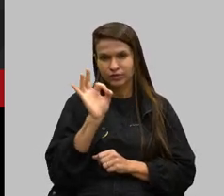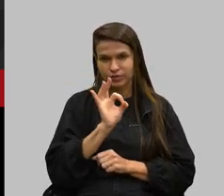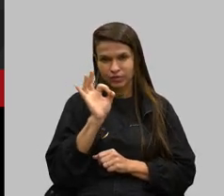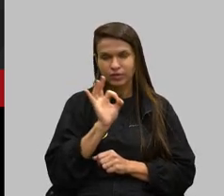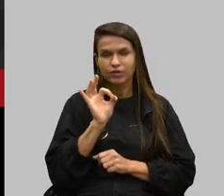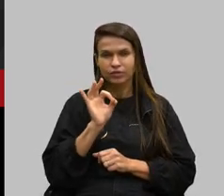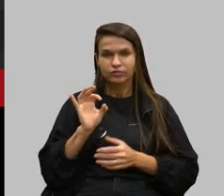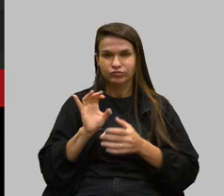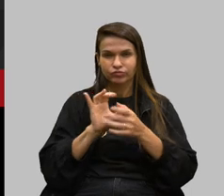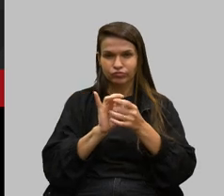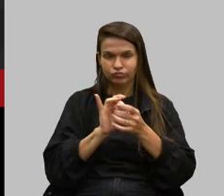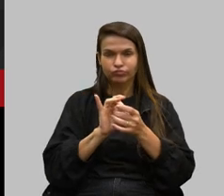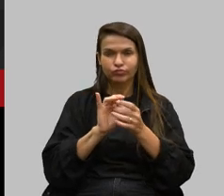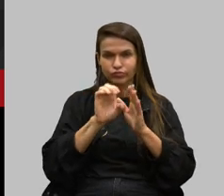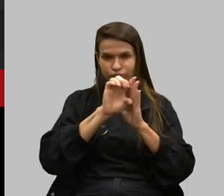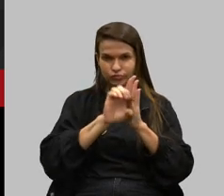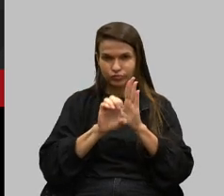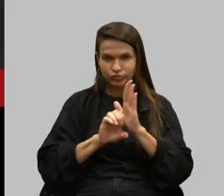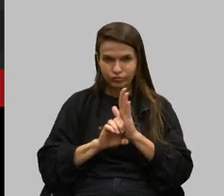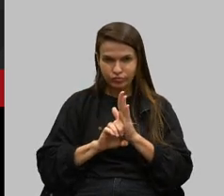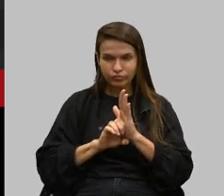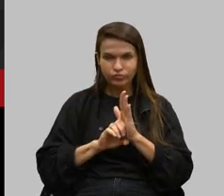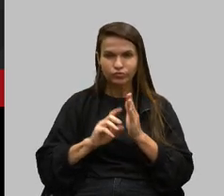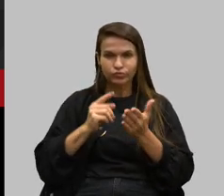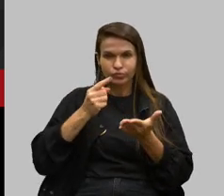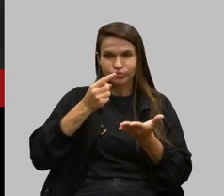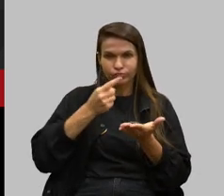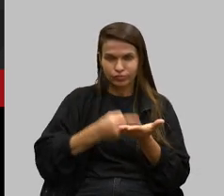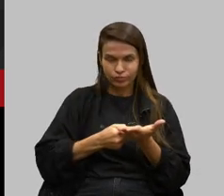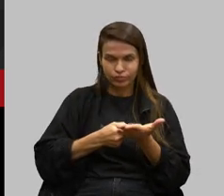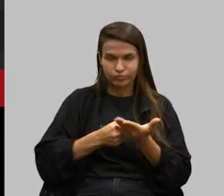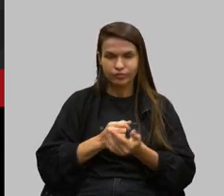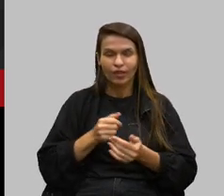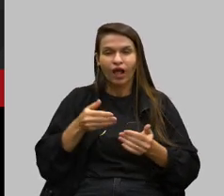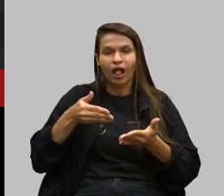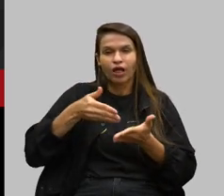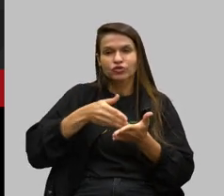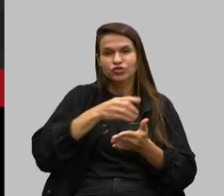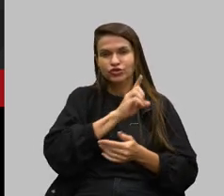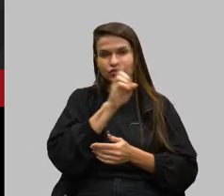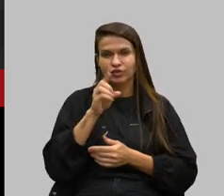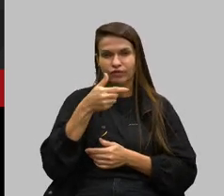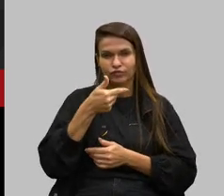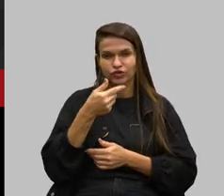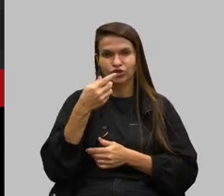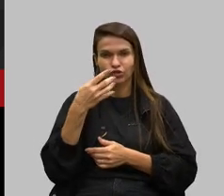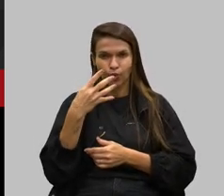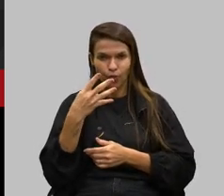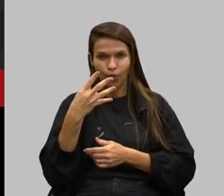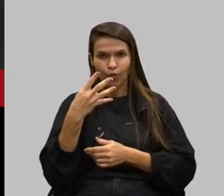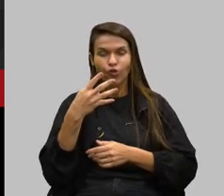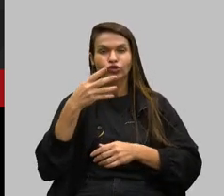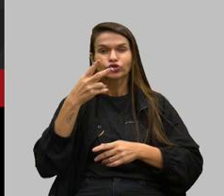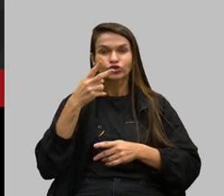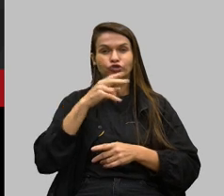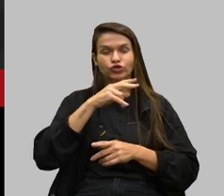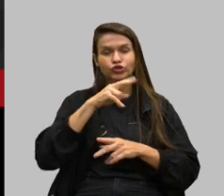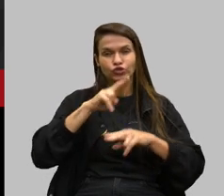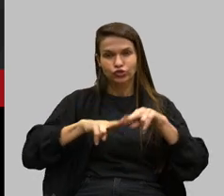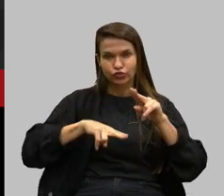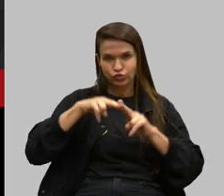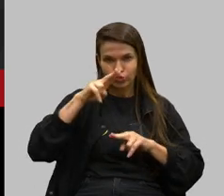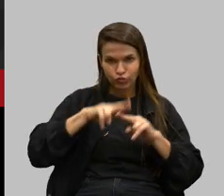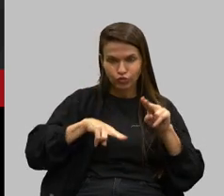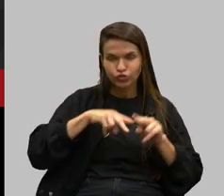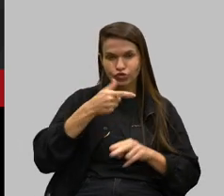emendas impositivas até agora dia 24 de julho de junho de